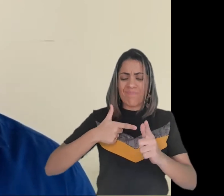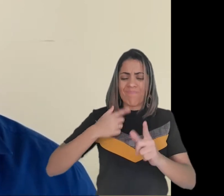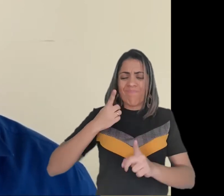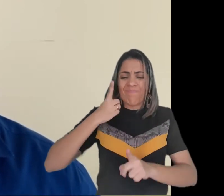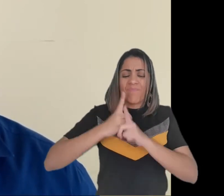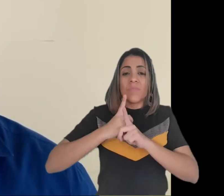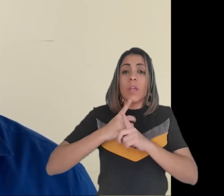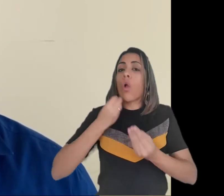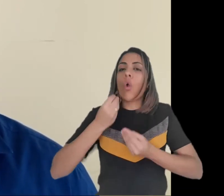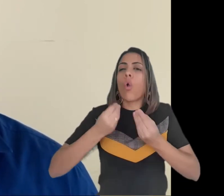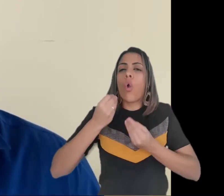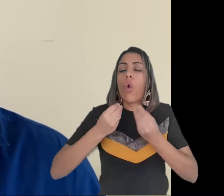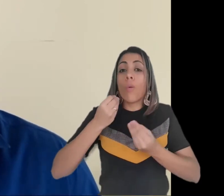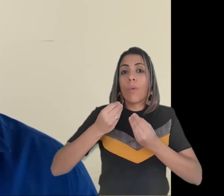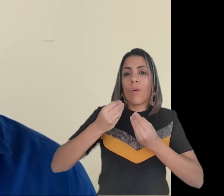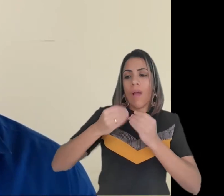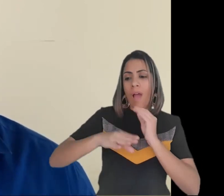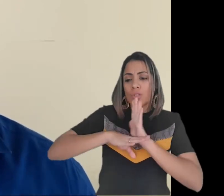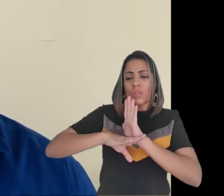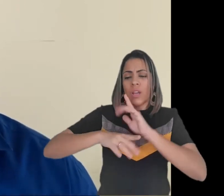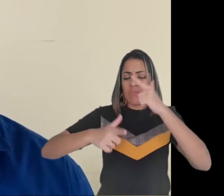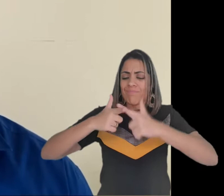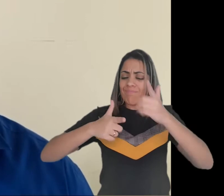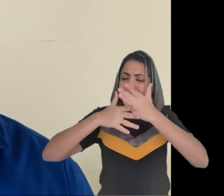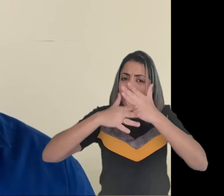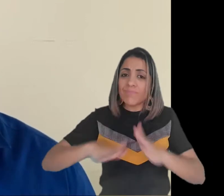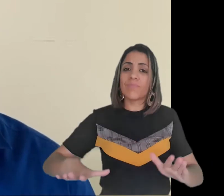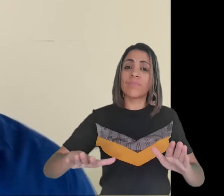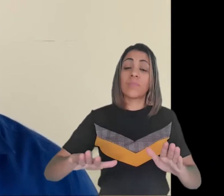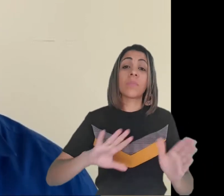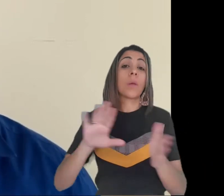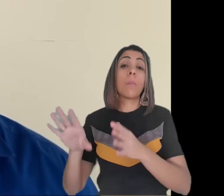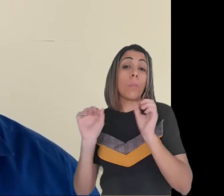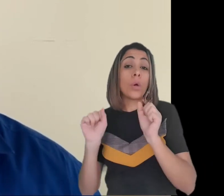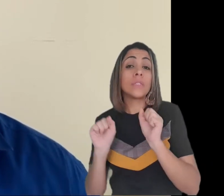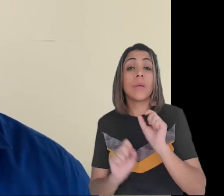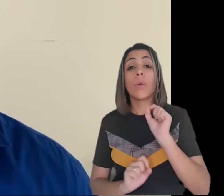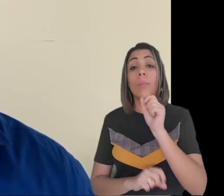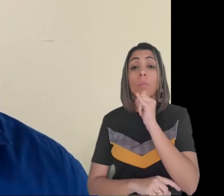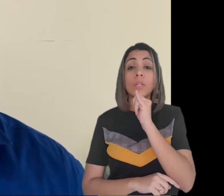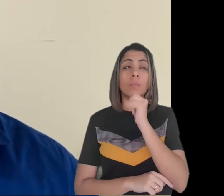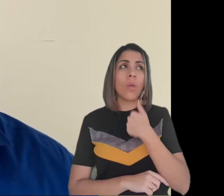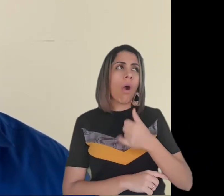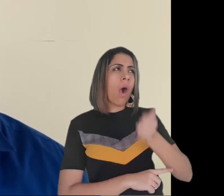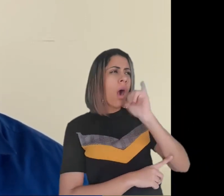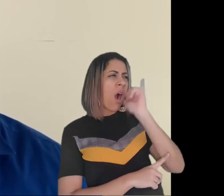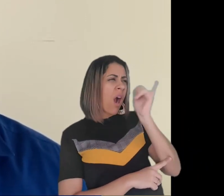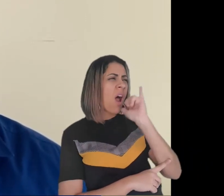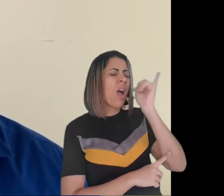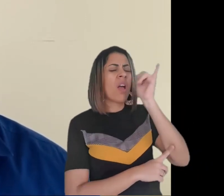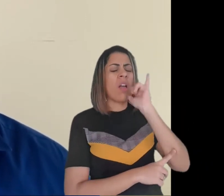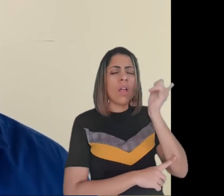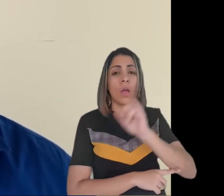para lidar com ele, seja qual for o problema. Pode ser um problema de um alcoolismo, um